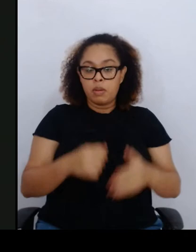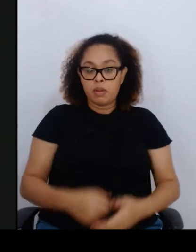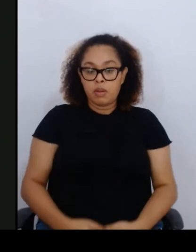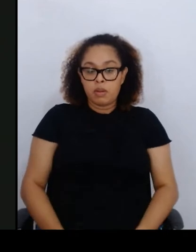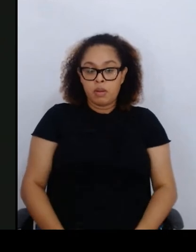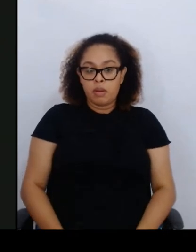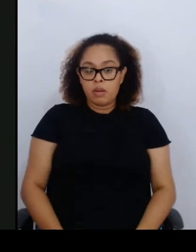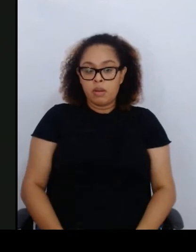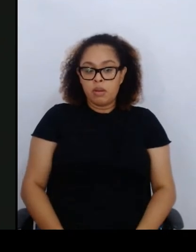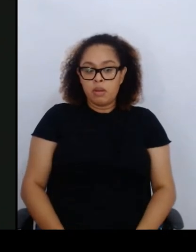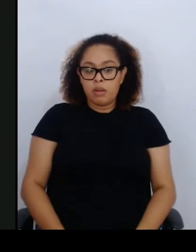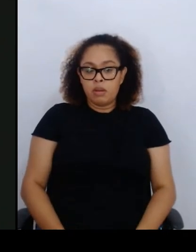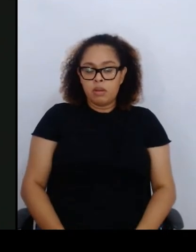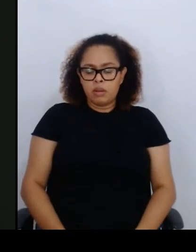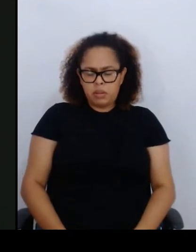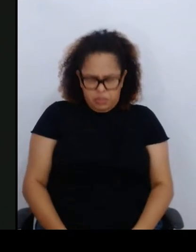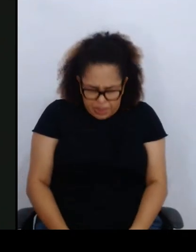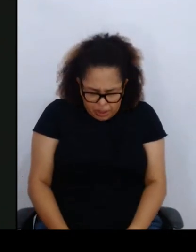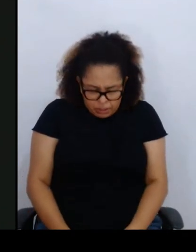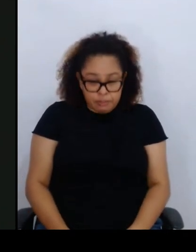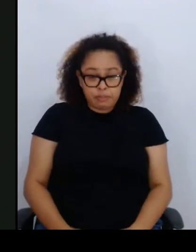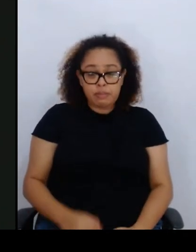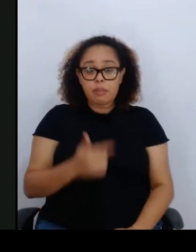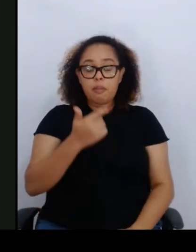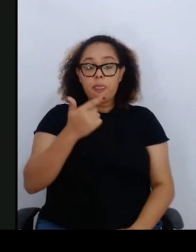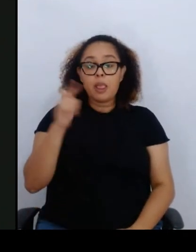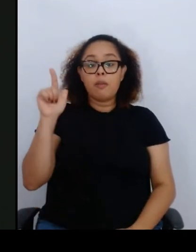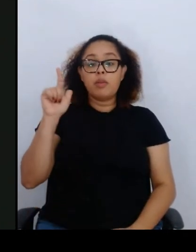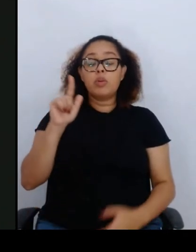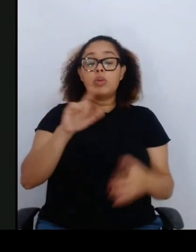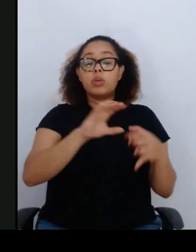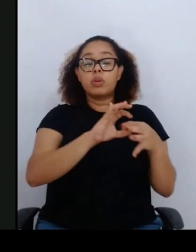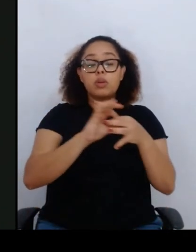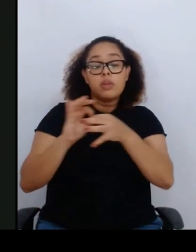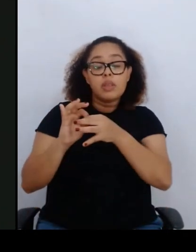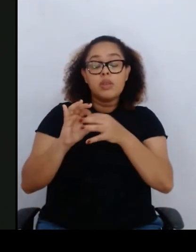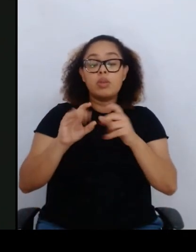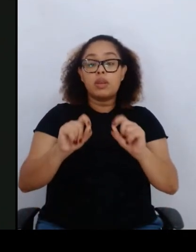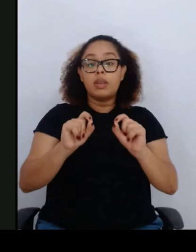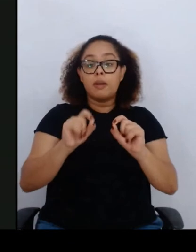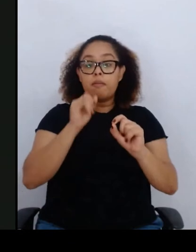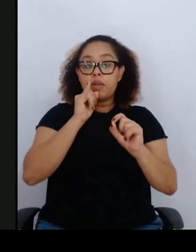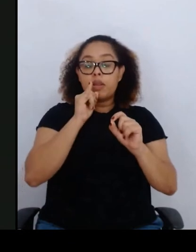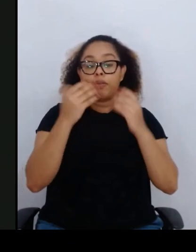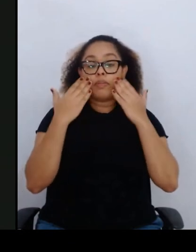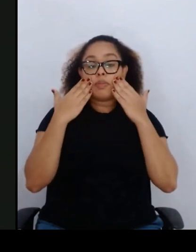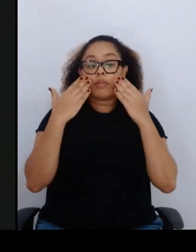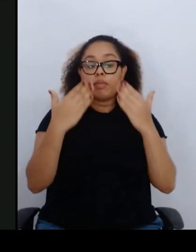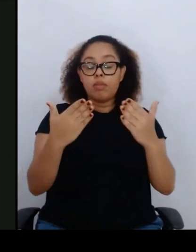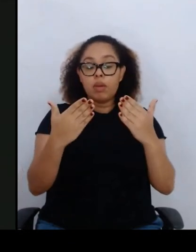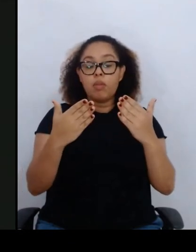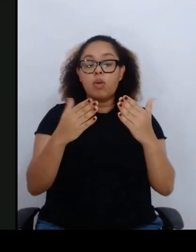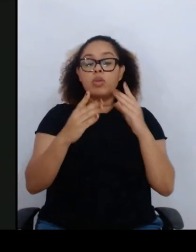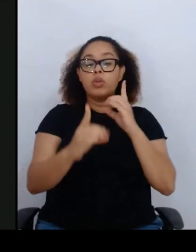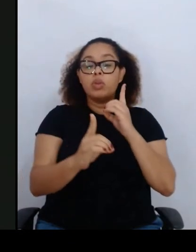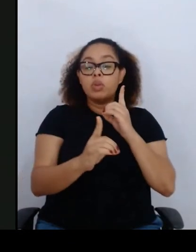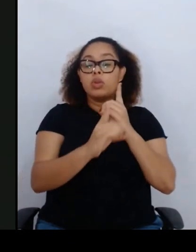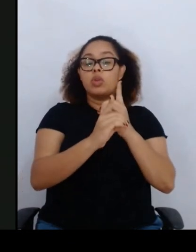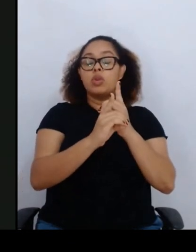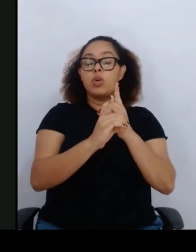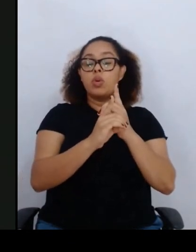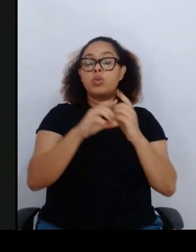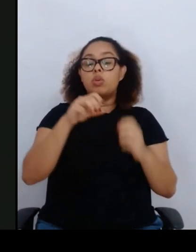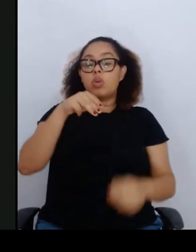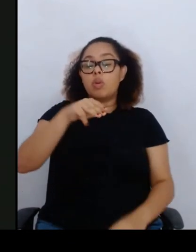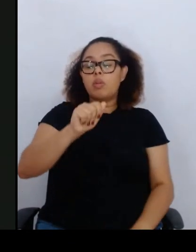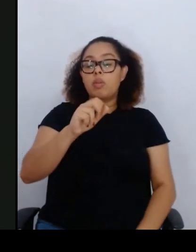a outra obra de Beckham inspirada Por dangea que levanta mais questões sobre os seus Encontros com o Marrocos também